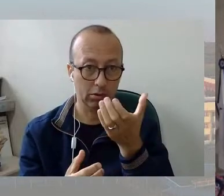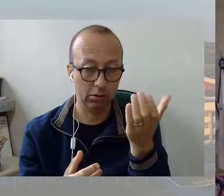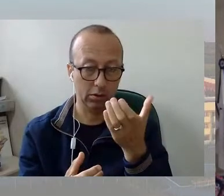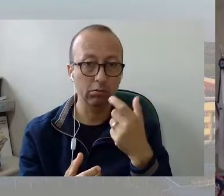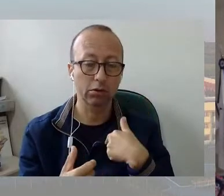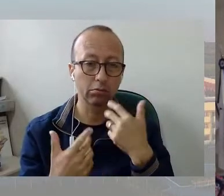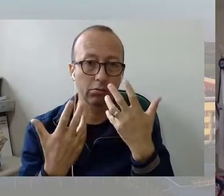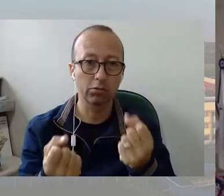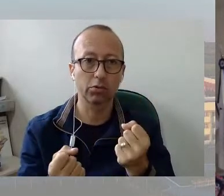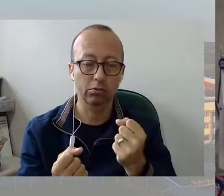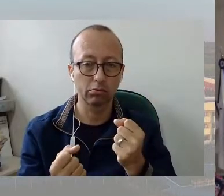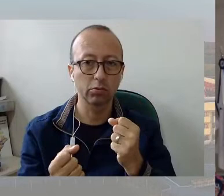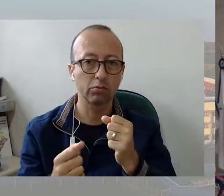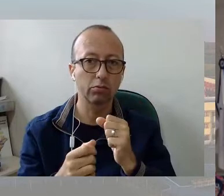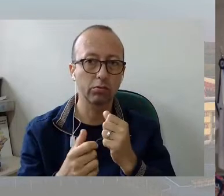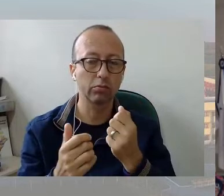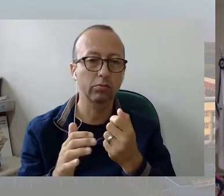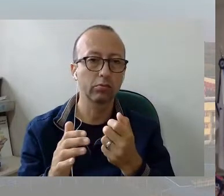Obrigado, Rogos.